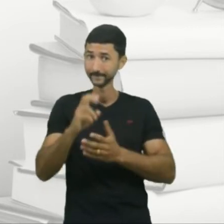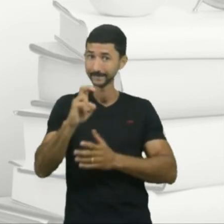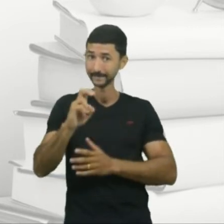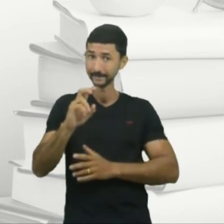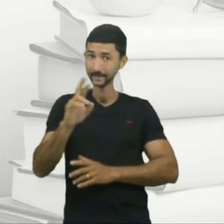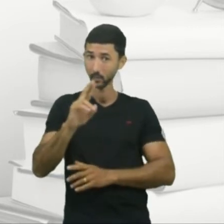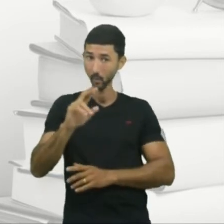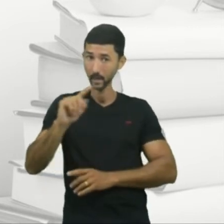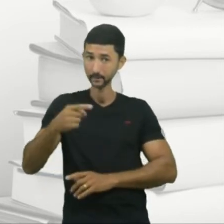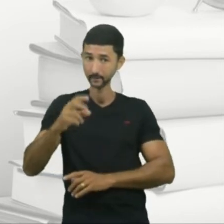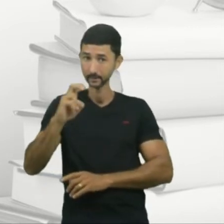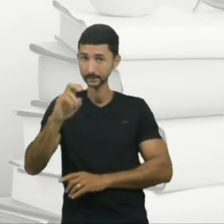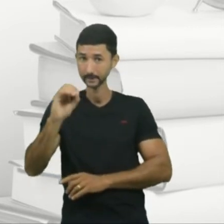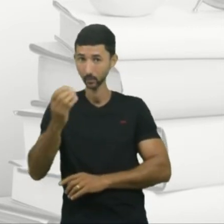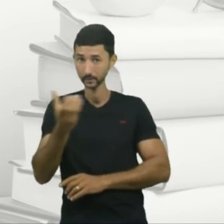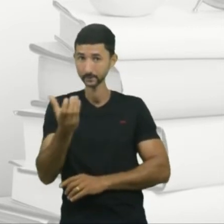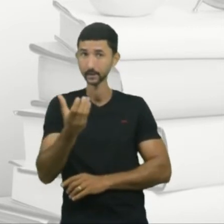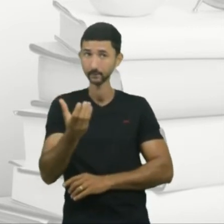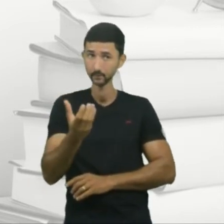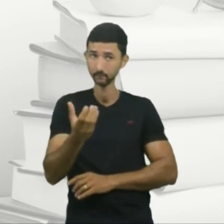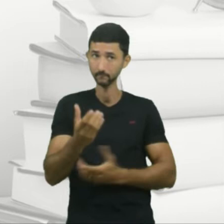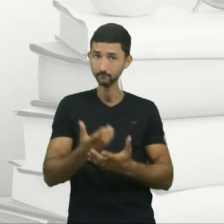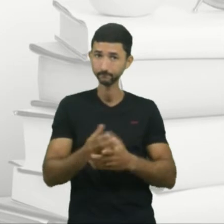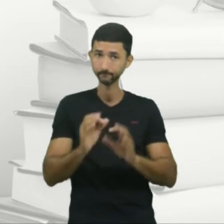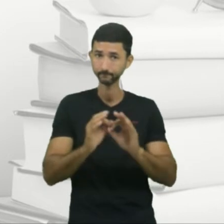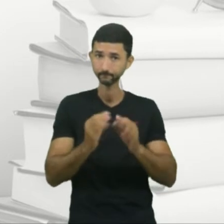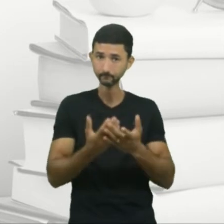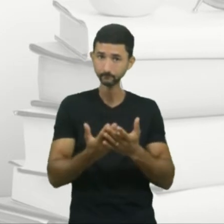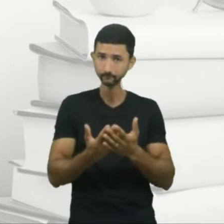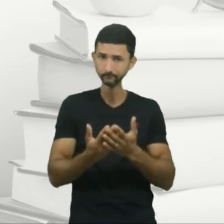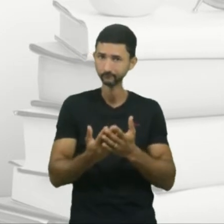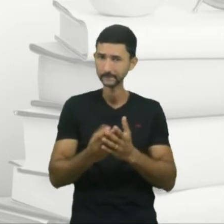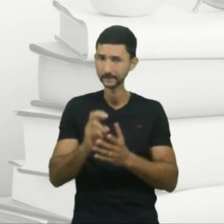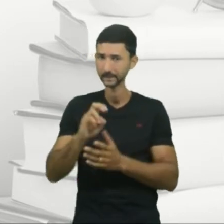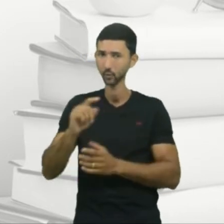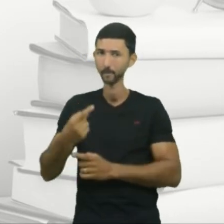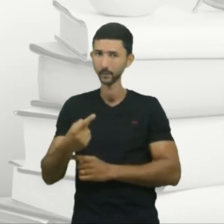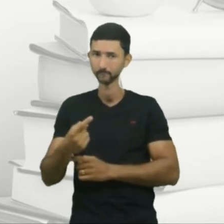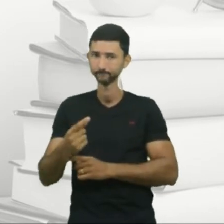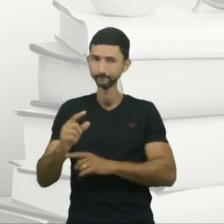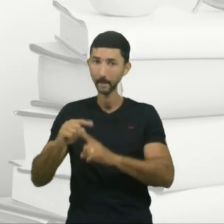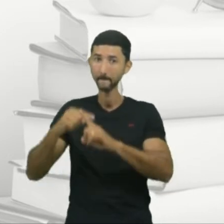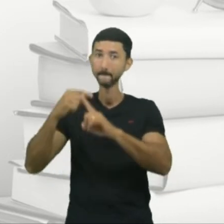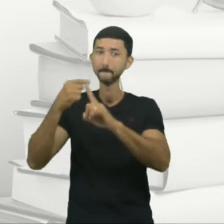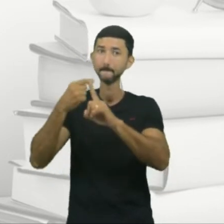de R$ 5,50 e você vai ter não mais R$ 5.000, mas